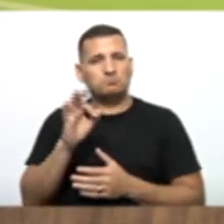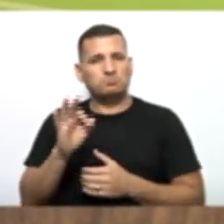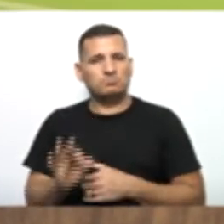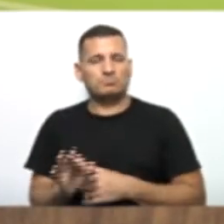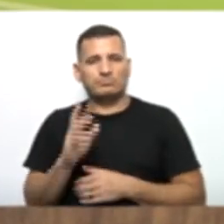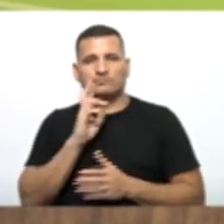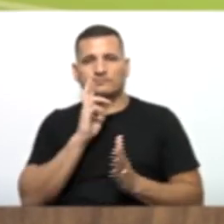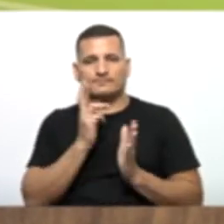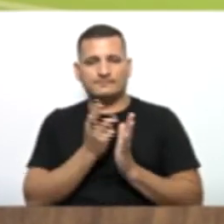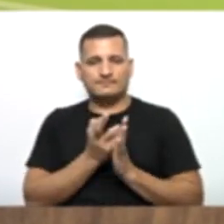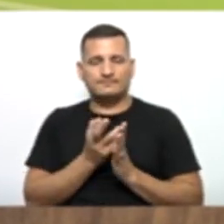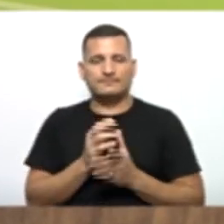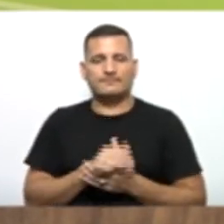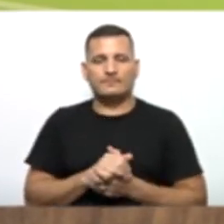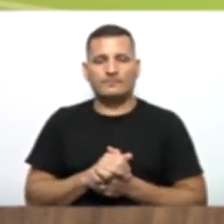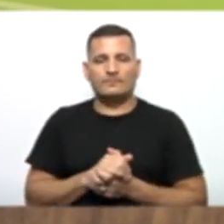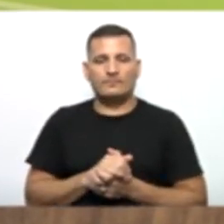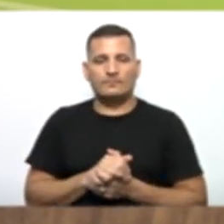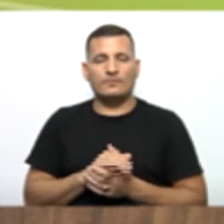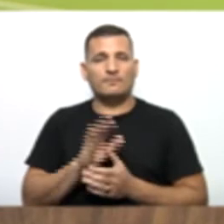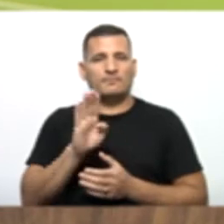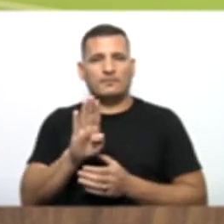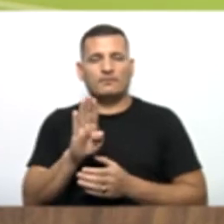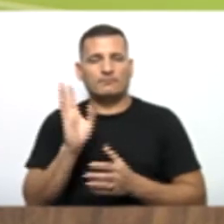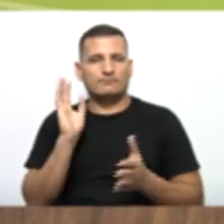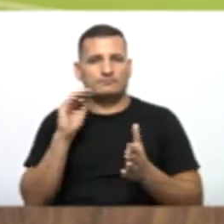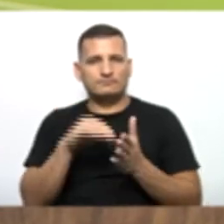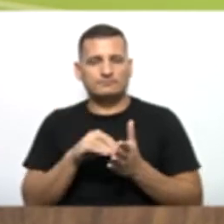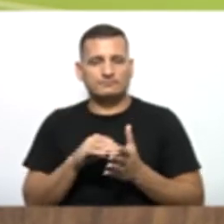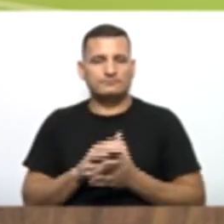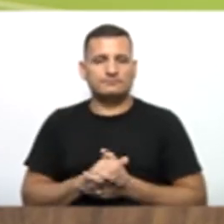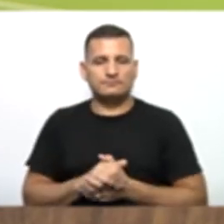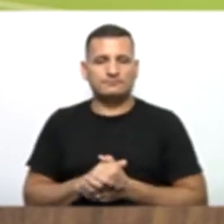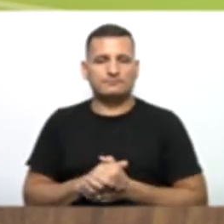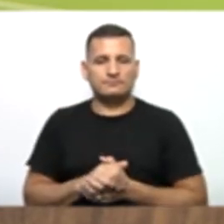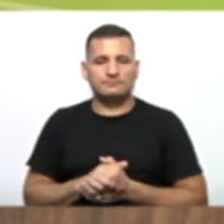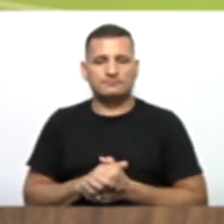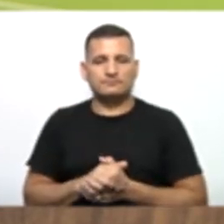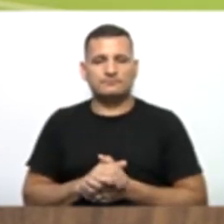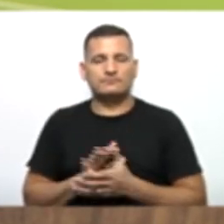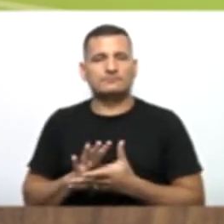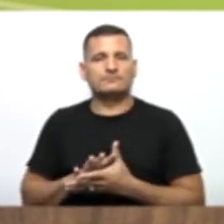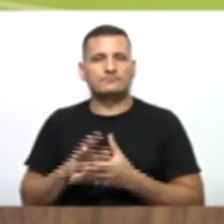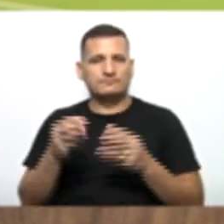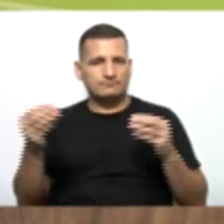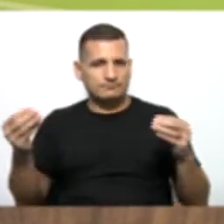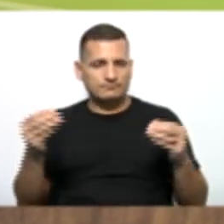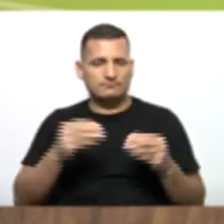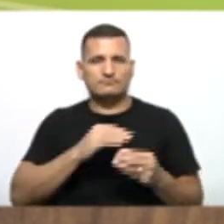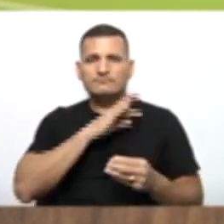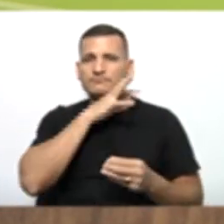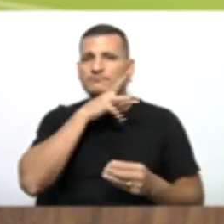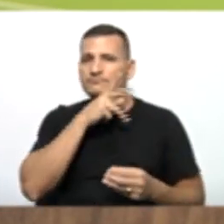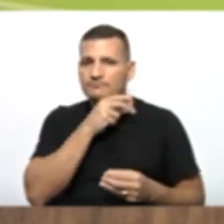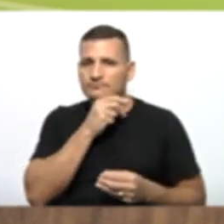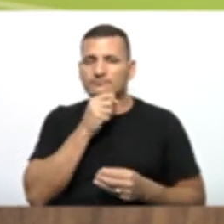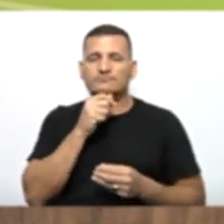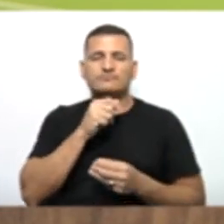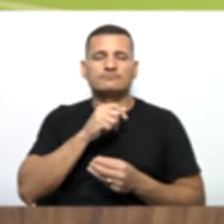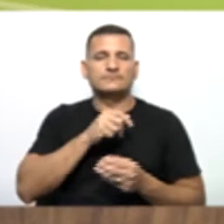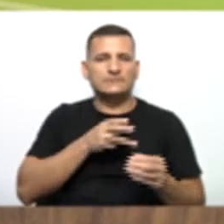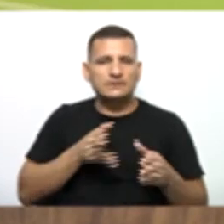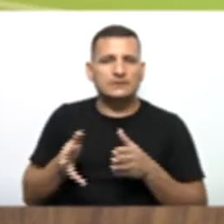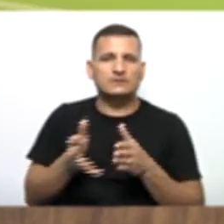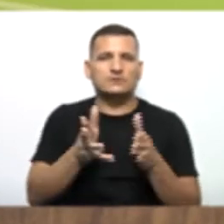acertou. E a letra B, ela colocou extinção de espécies e da biodiversidade,